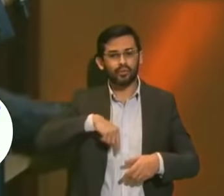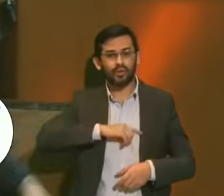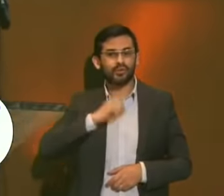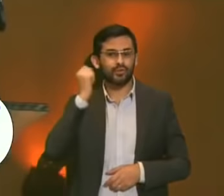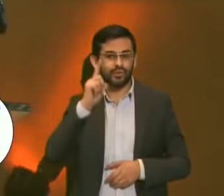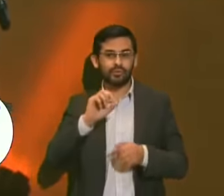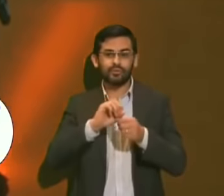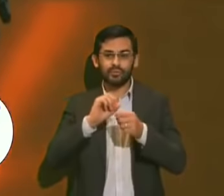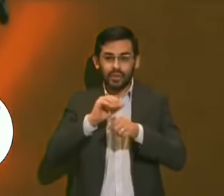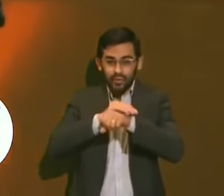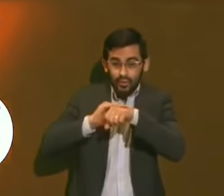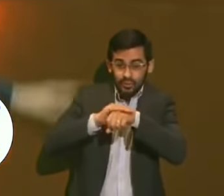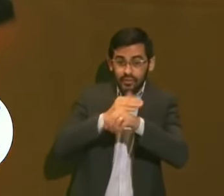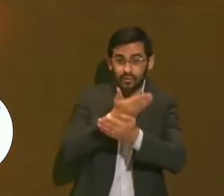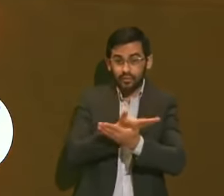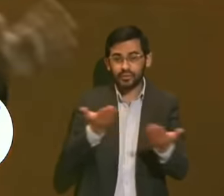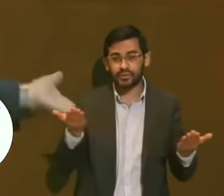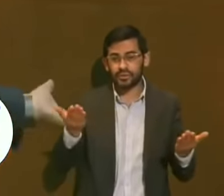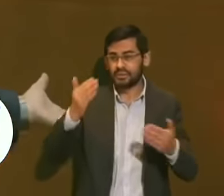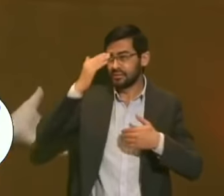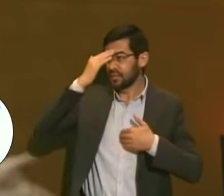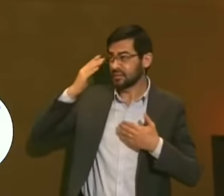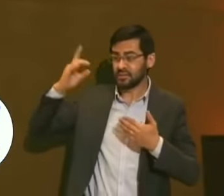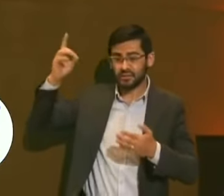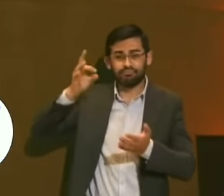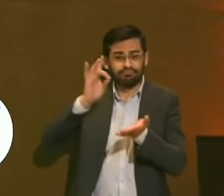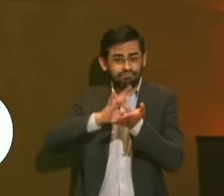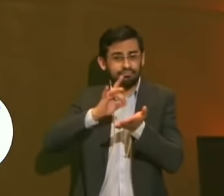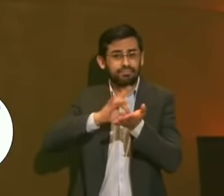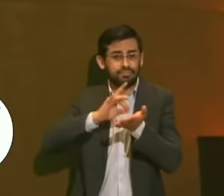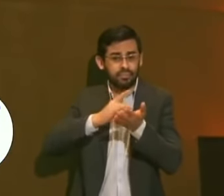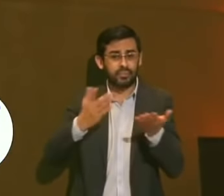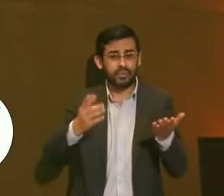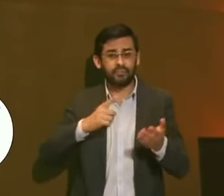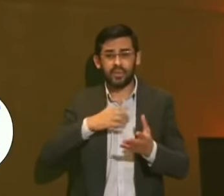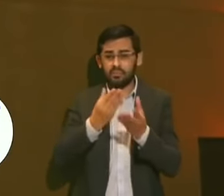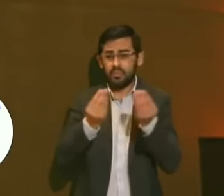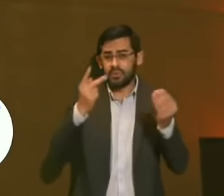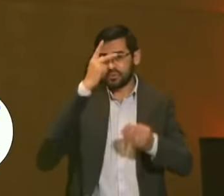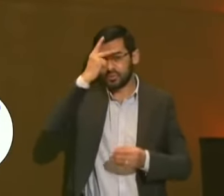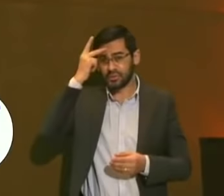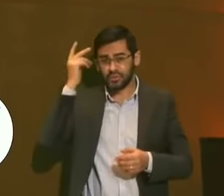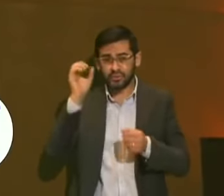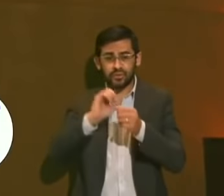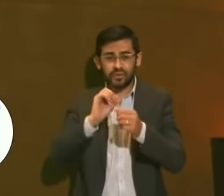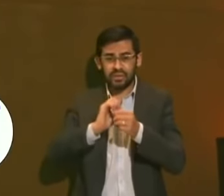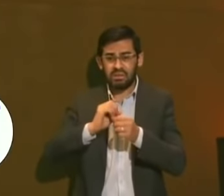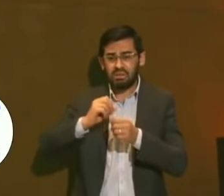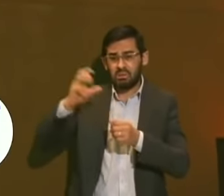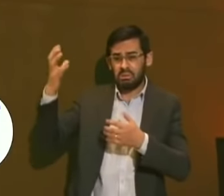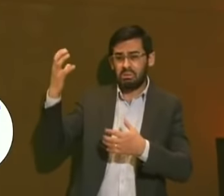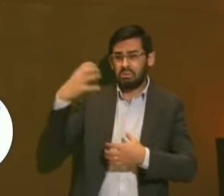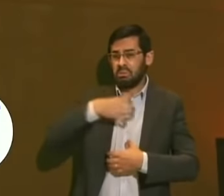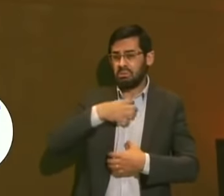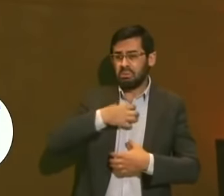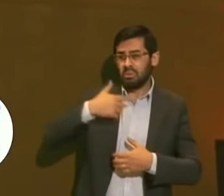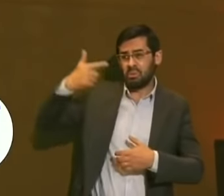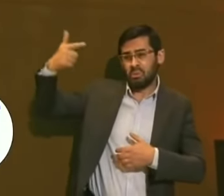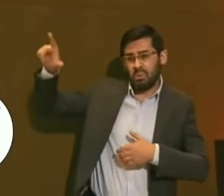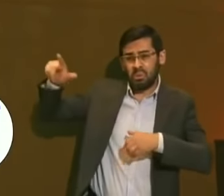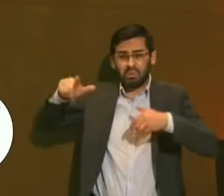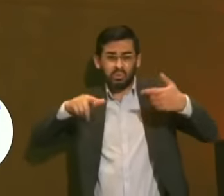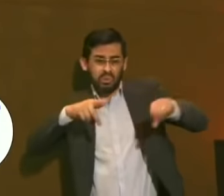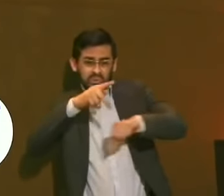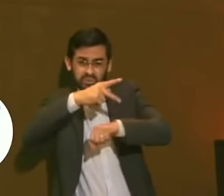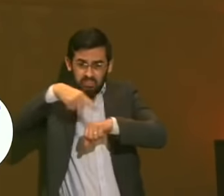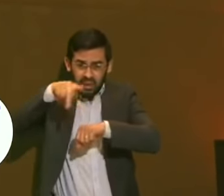consegue falar com você. Graças a Deus, não é verdade? Tem gente fazendo isso da Bahia, da Suíça, da